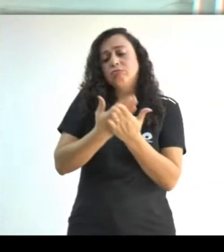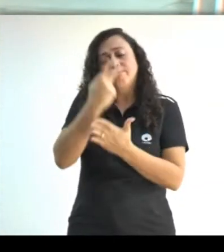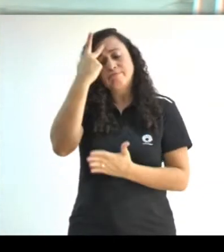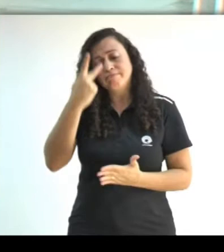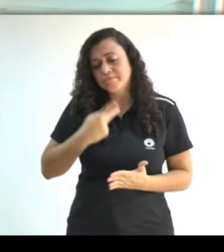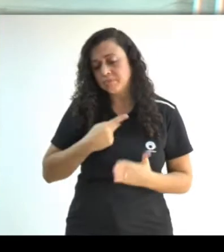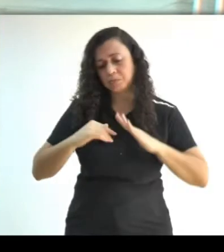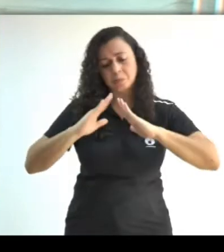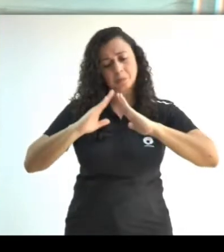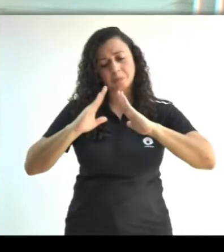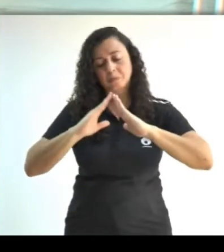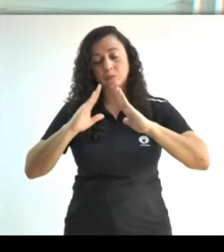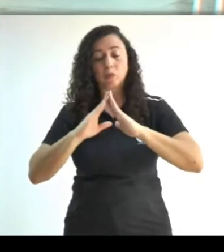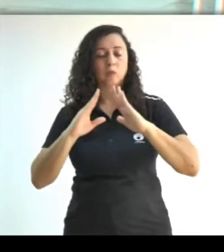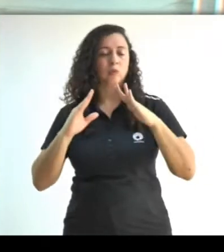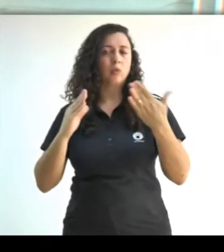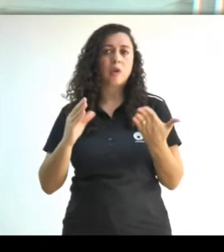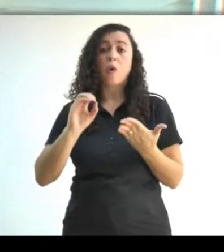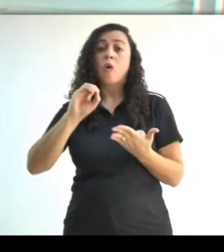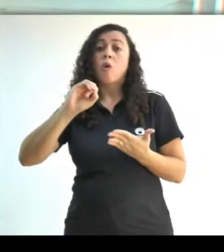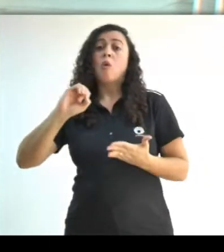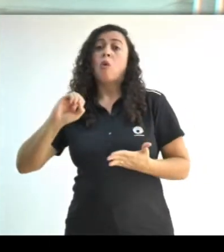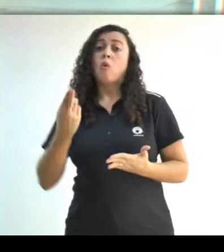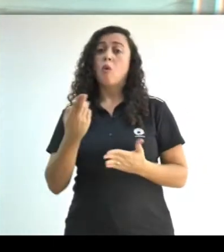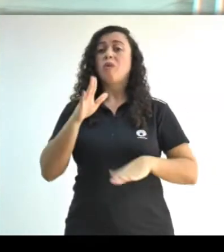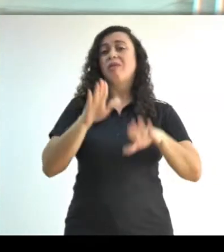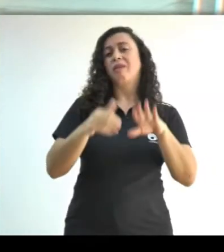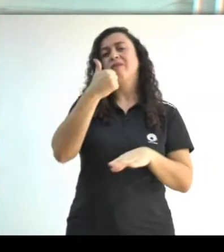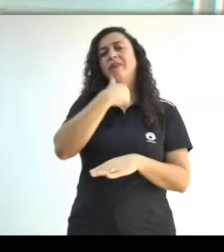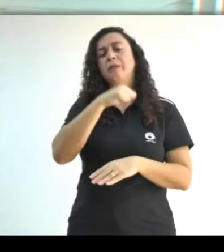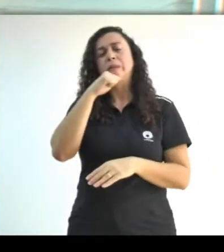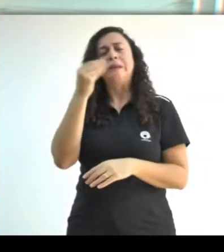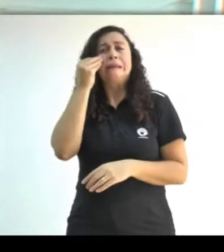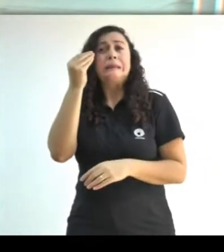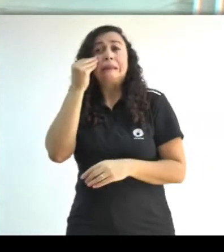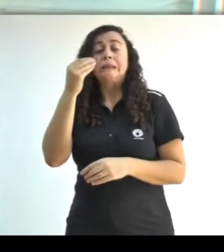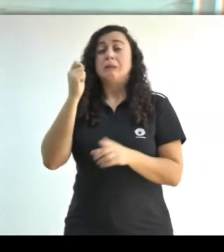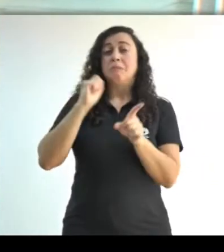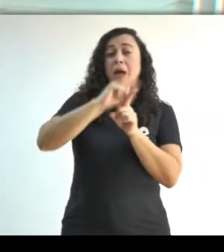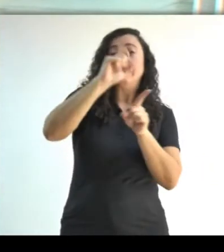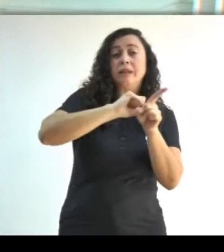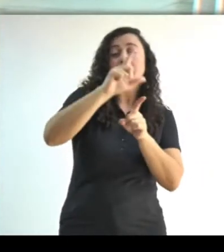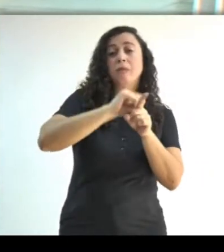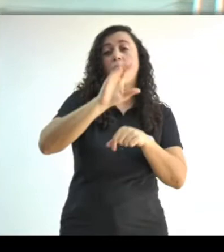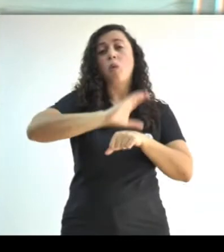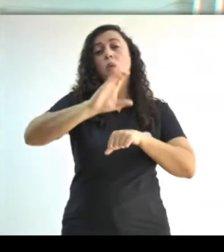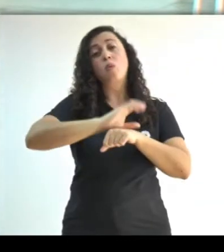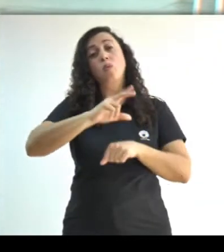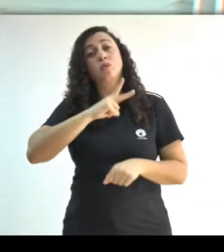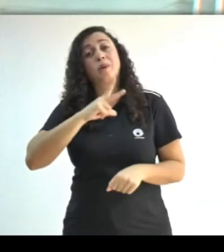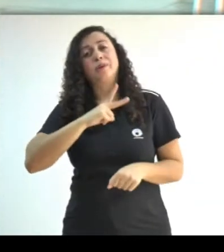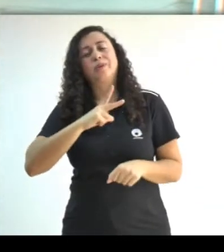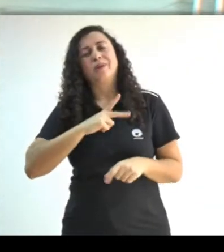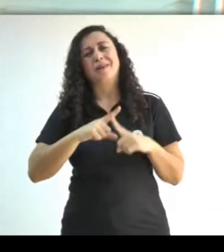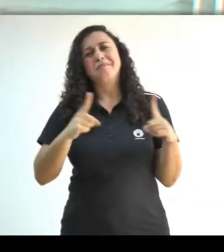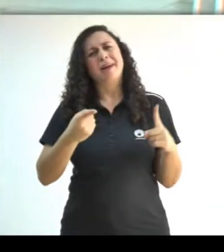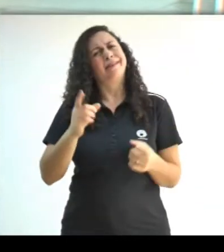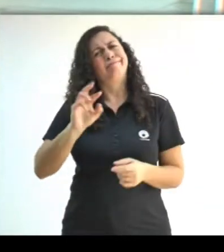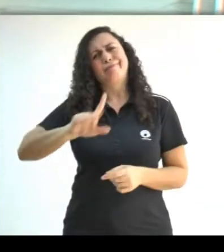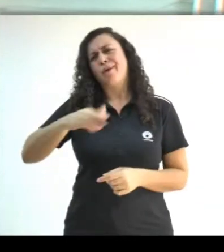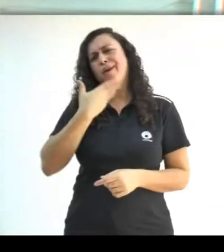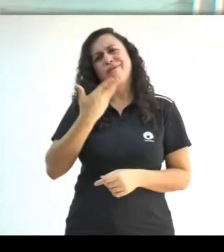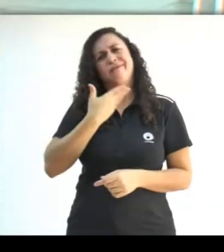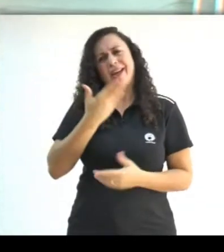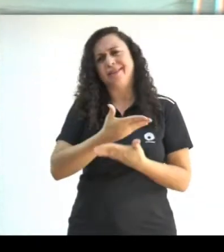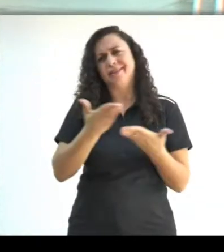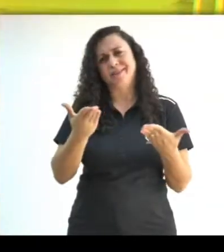eu tentaria estudar em casa por conta própria, ou a minha mãe tentaria pagar um cursinho particular. Só que